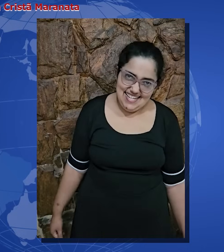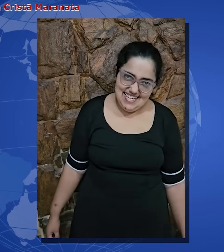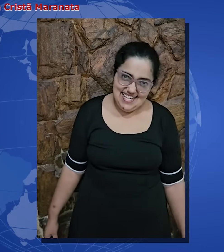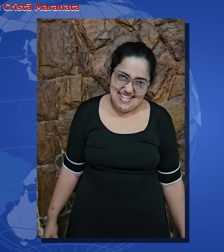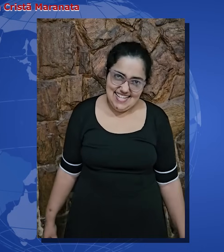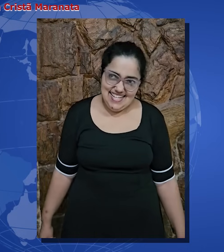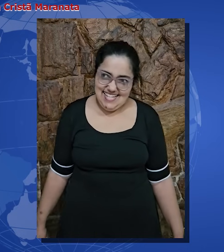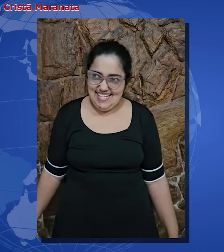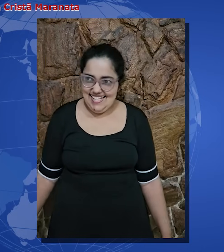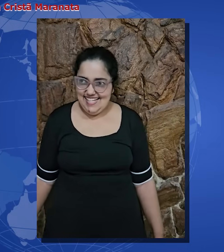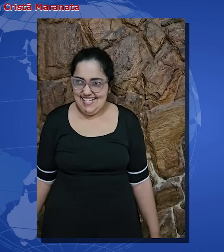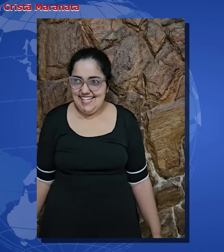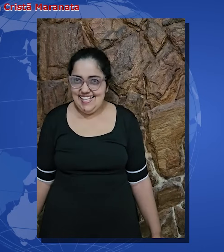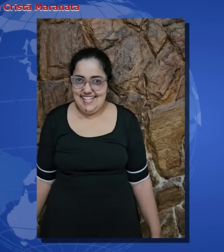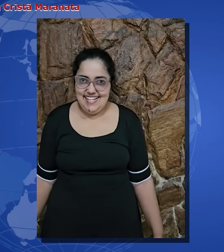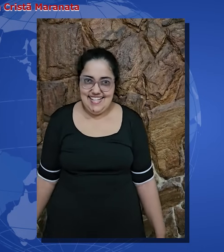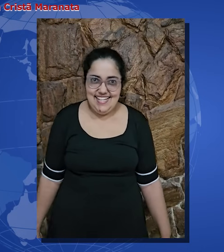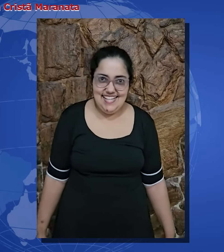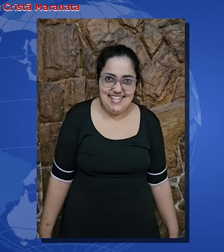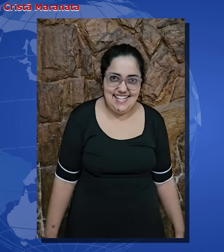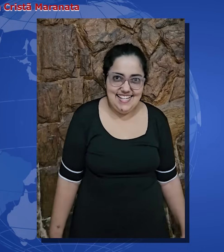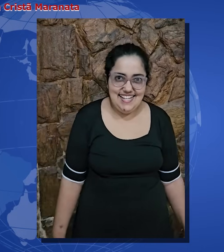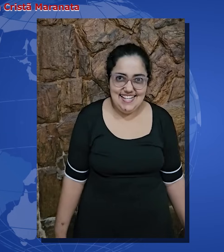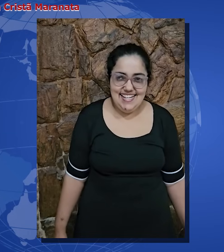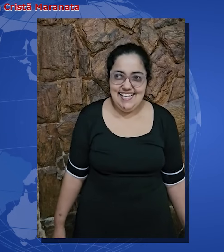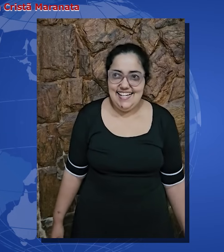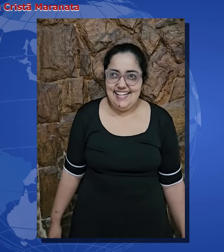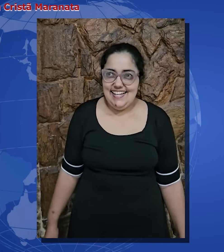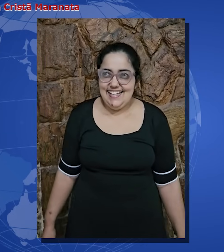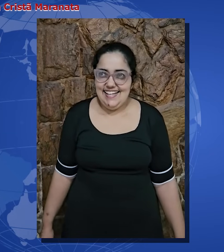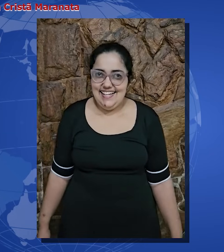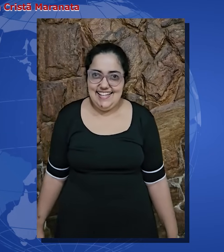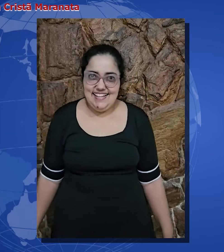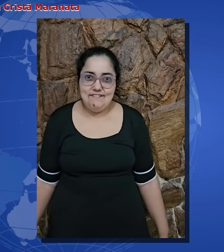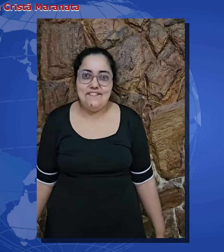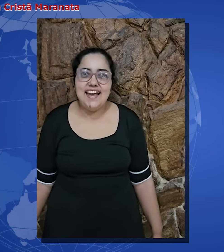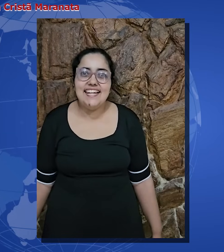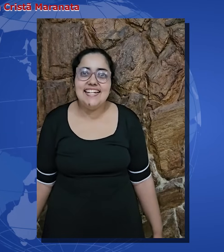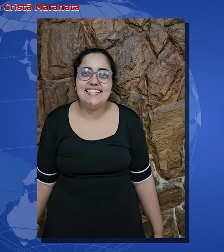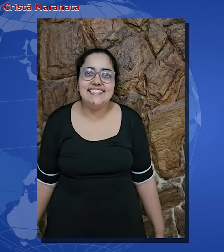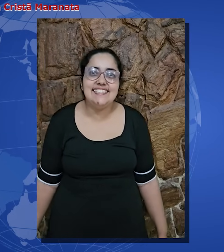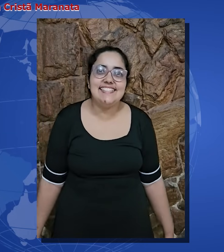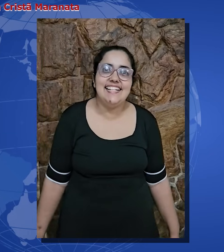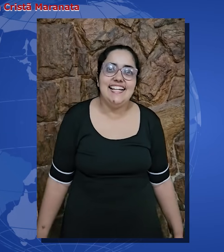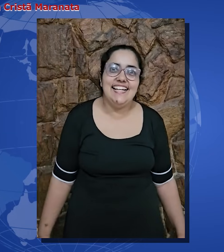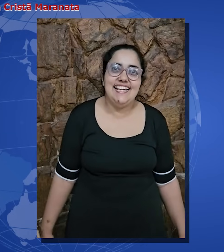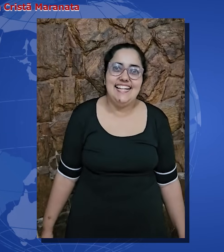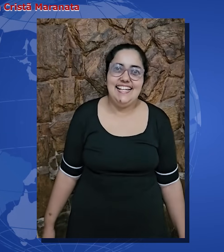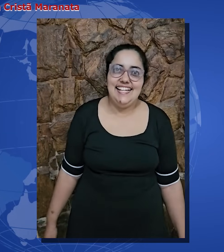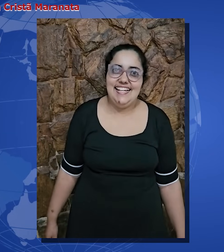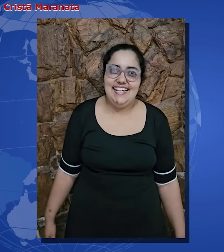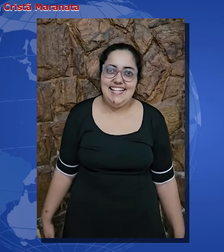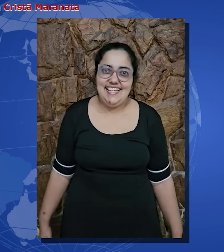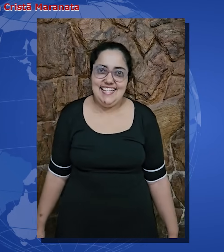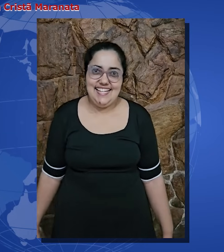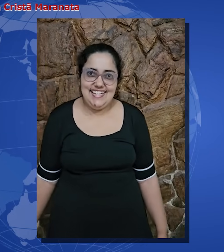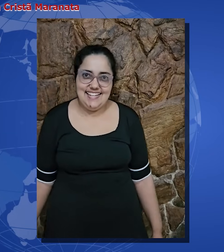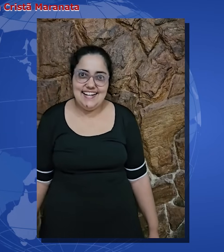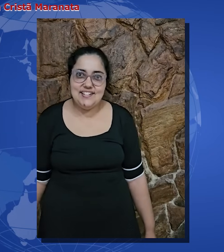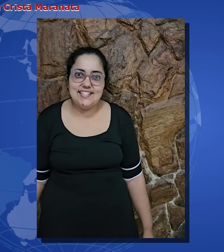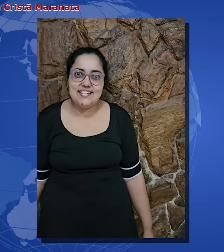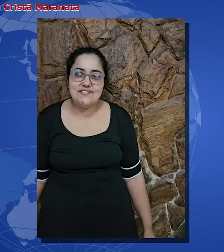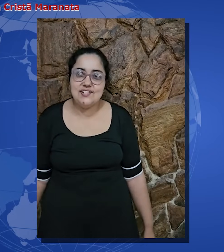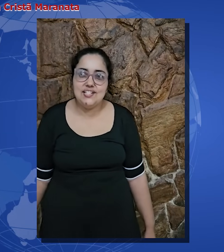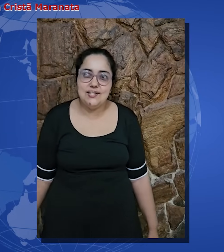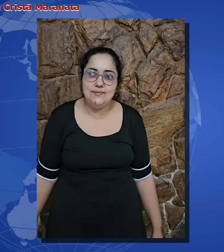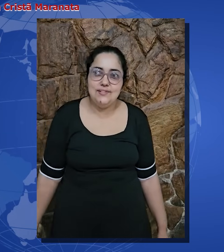Qual o significado da expressão bem-aventurado? Resposta: Feliz. A paz do Senhor.